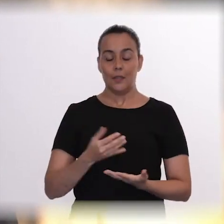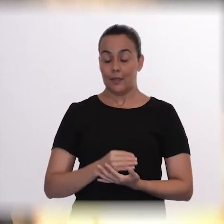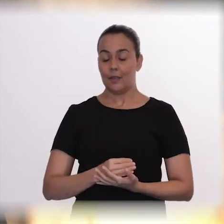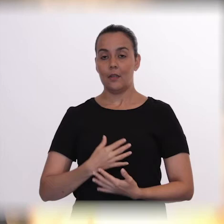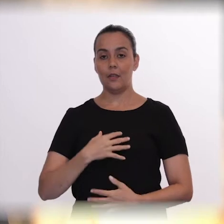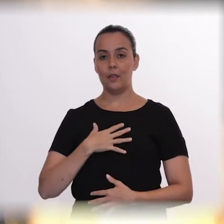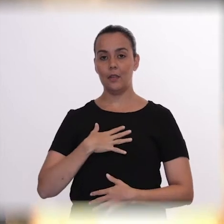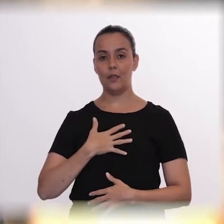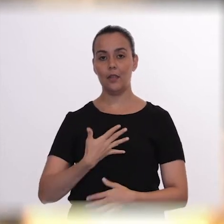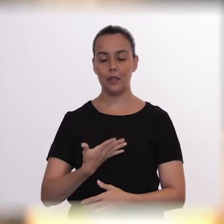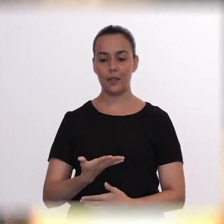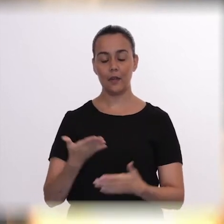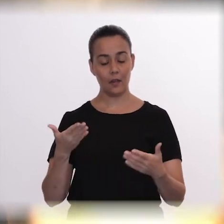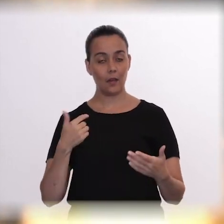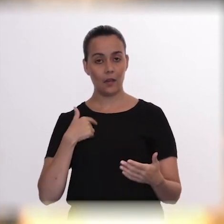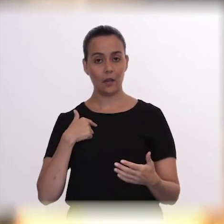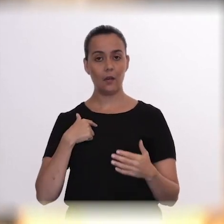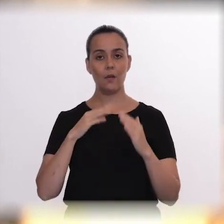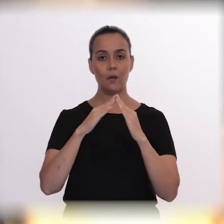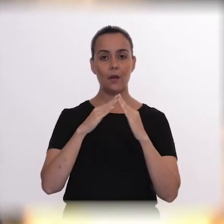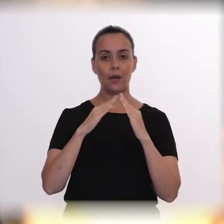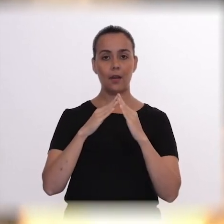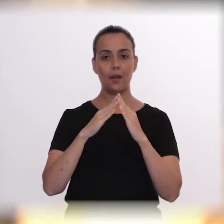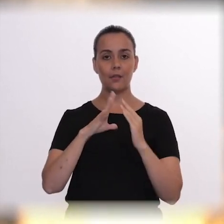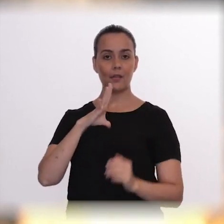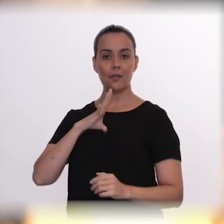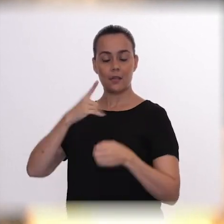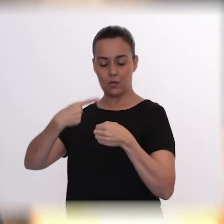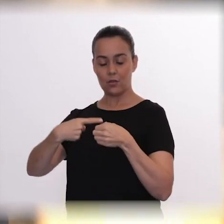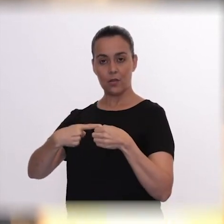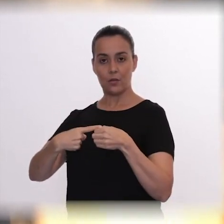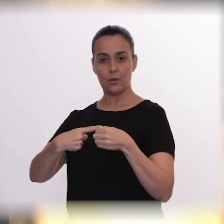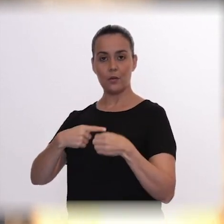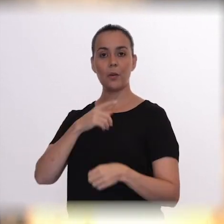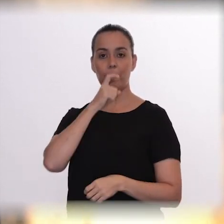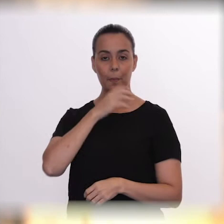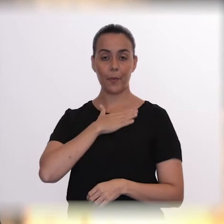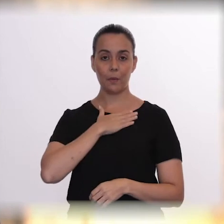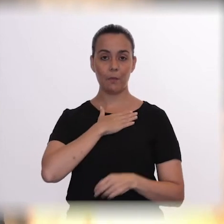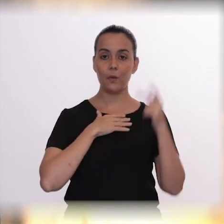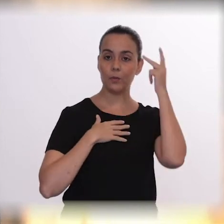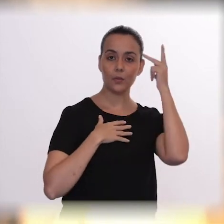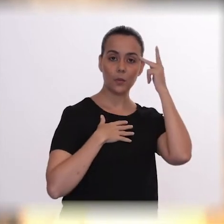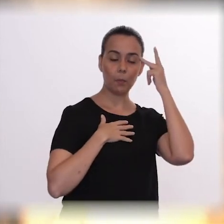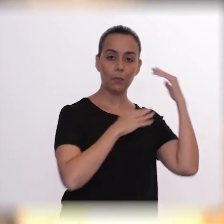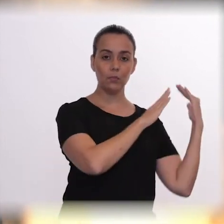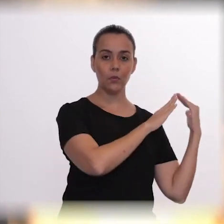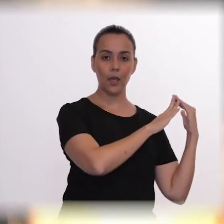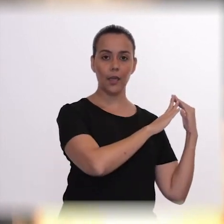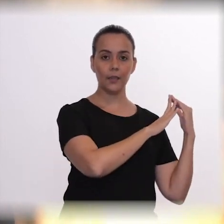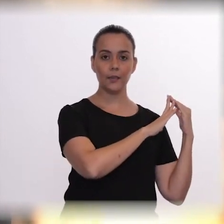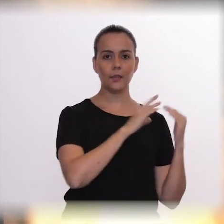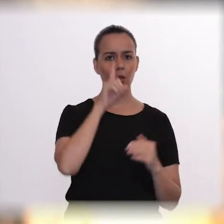No momento estava morando em Ouro Preto, meus pais aqui em São Paulo foram no mesmo dia para lá,